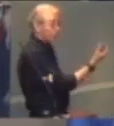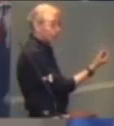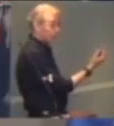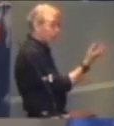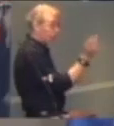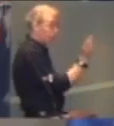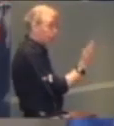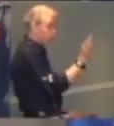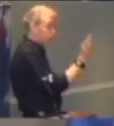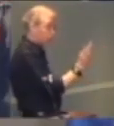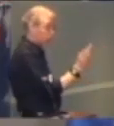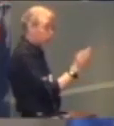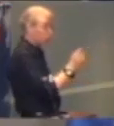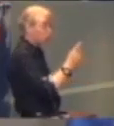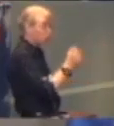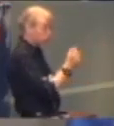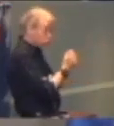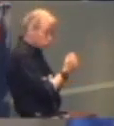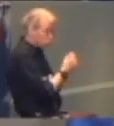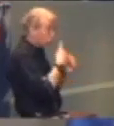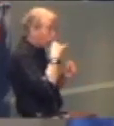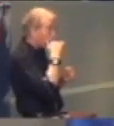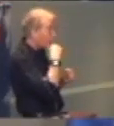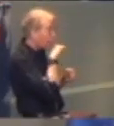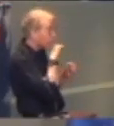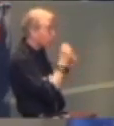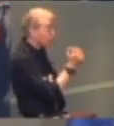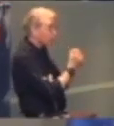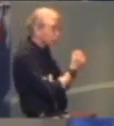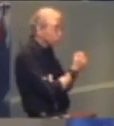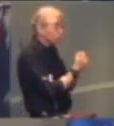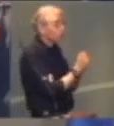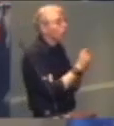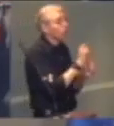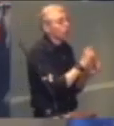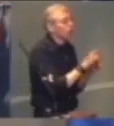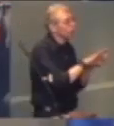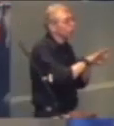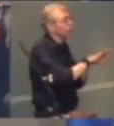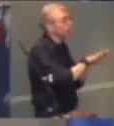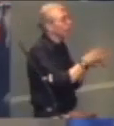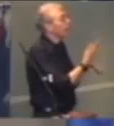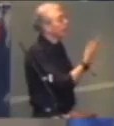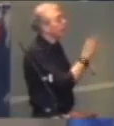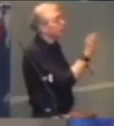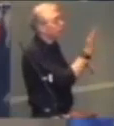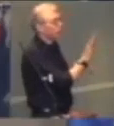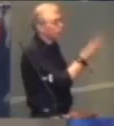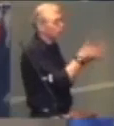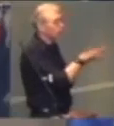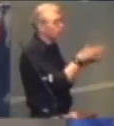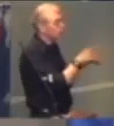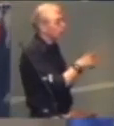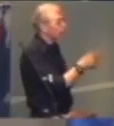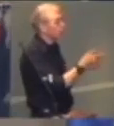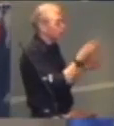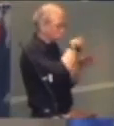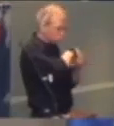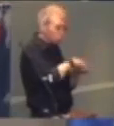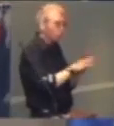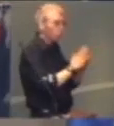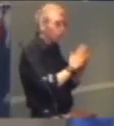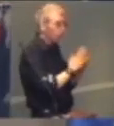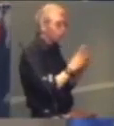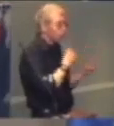com pai em casa quase 30% desses pais mesmo dentro de casa não